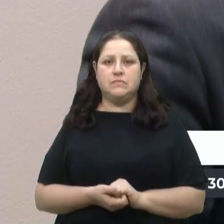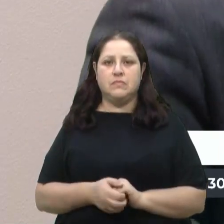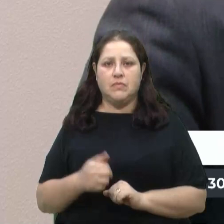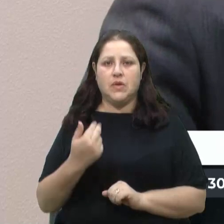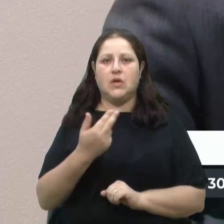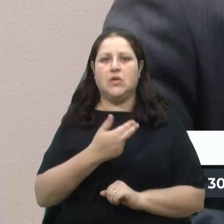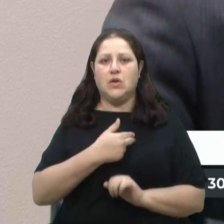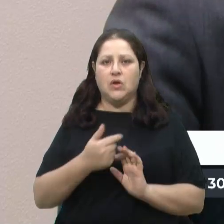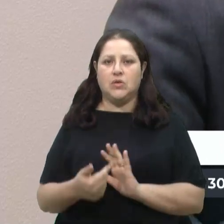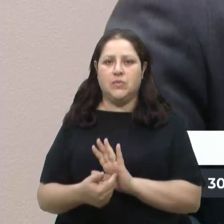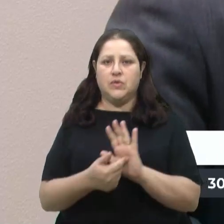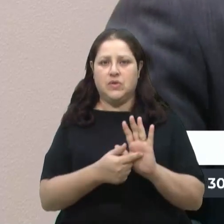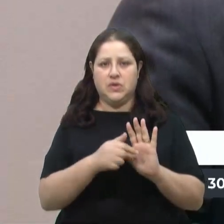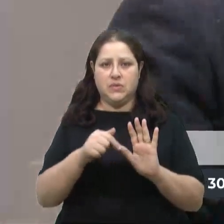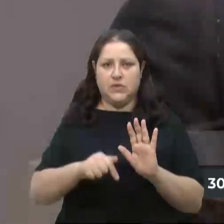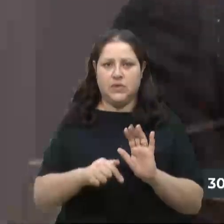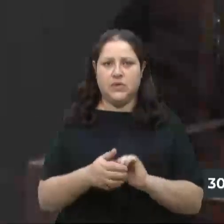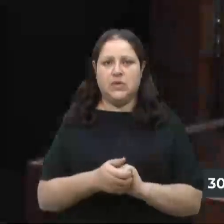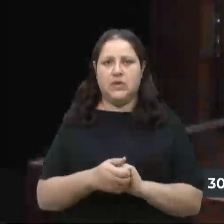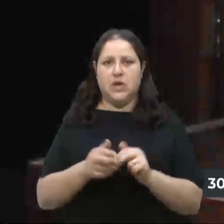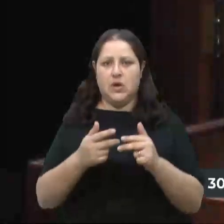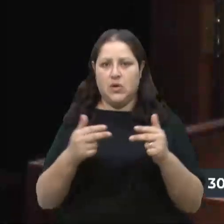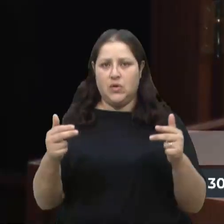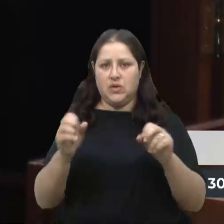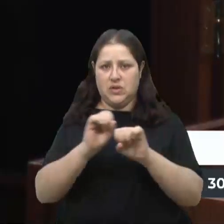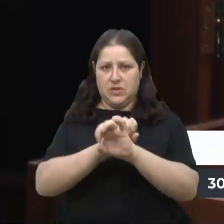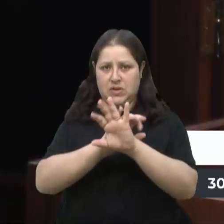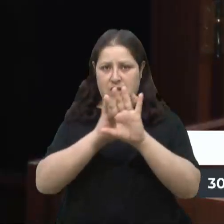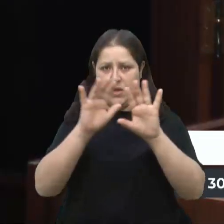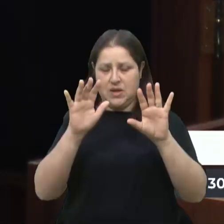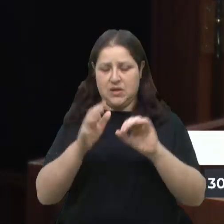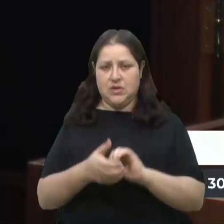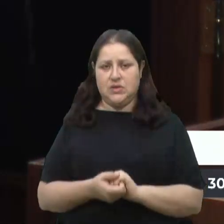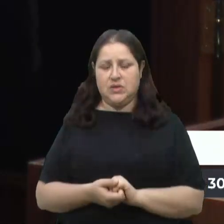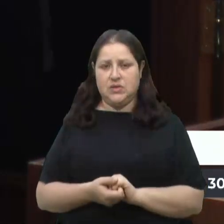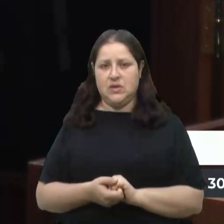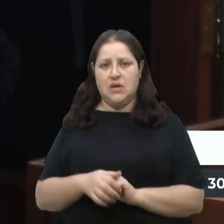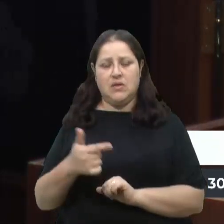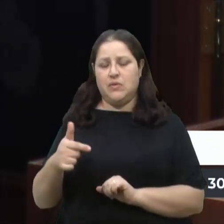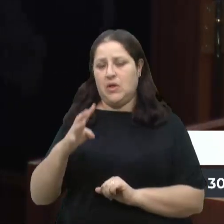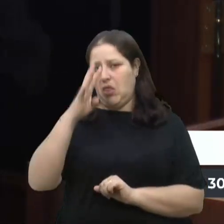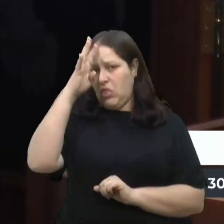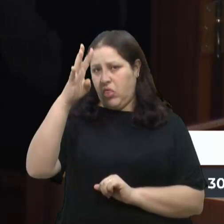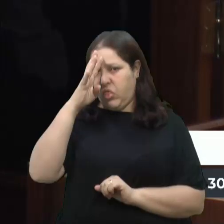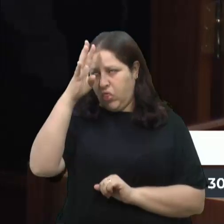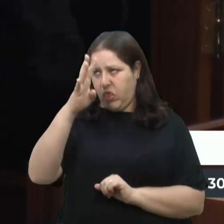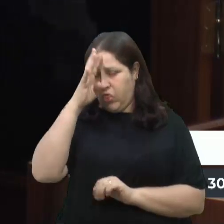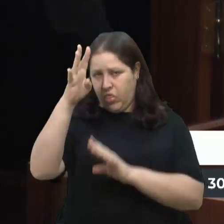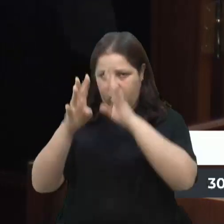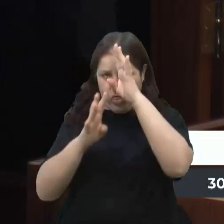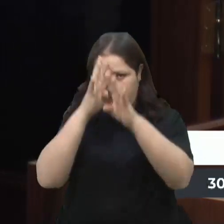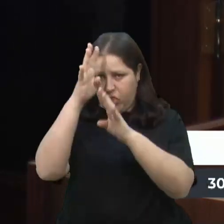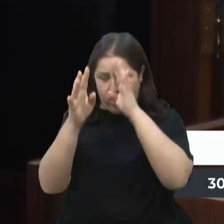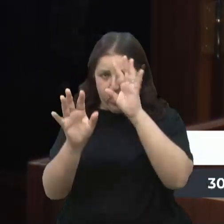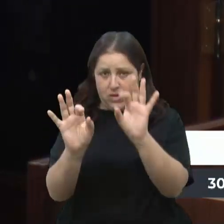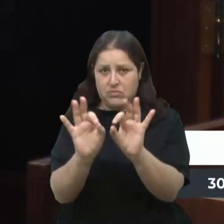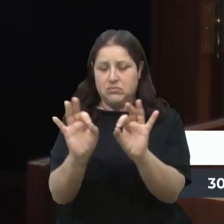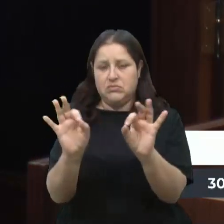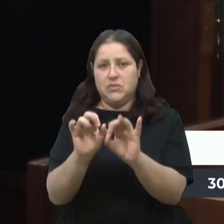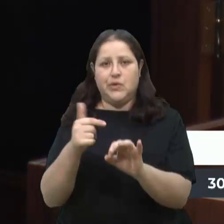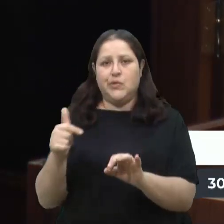gente apresenta aqui as coisas claras. A gente não inventa. A gente não